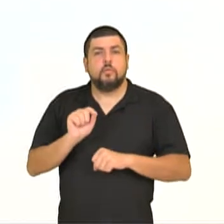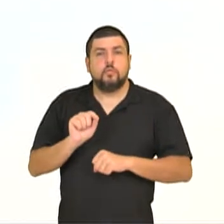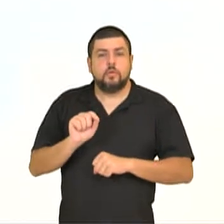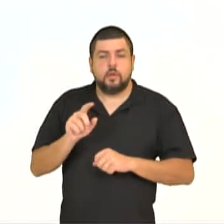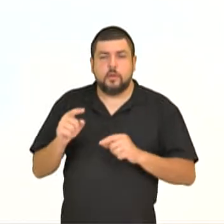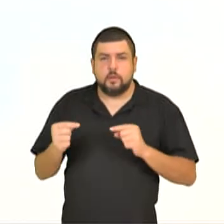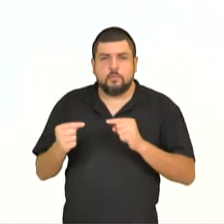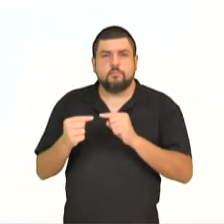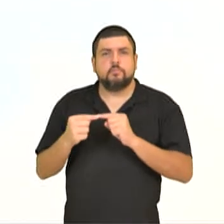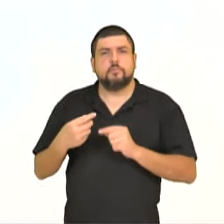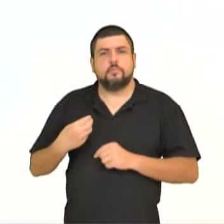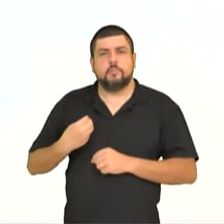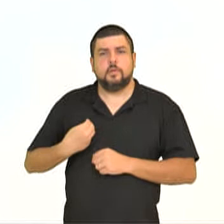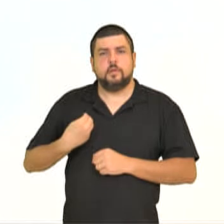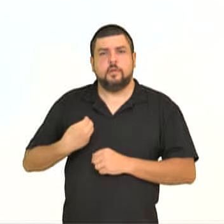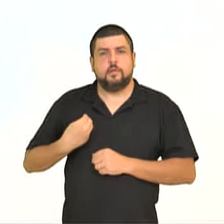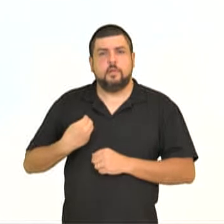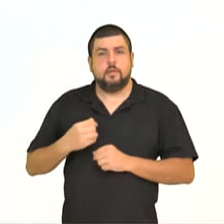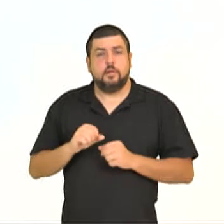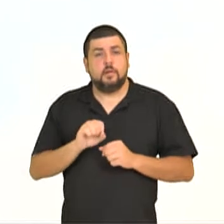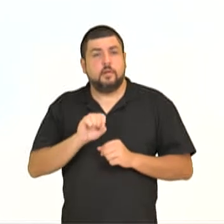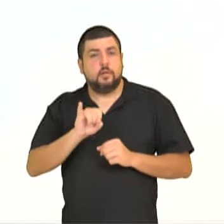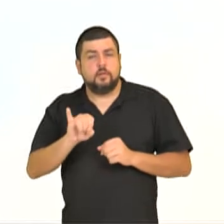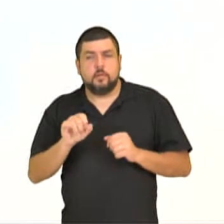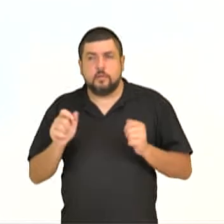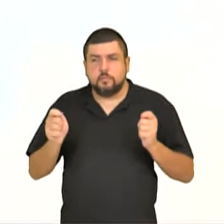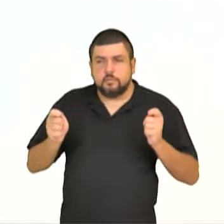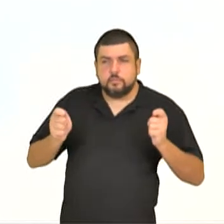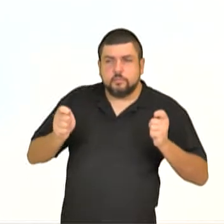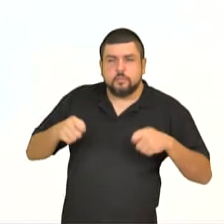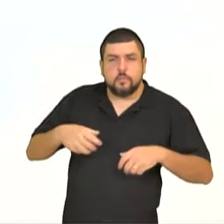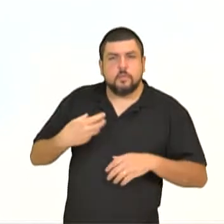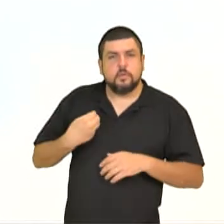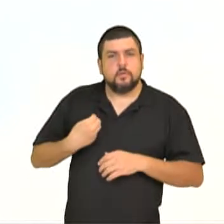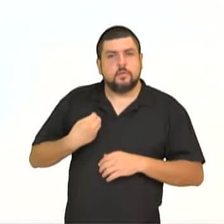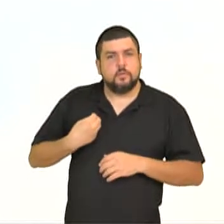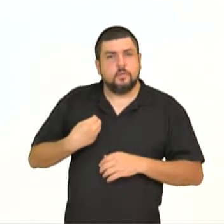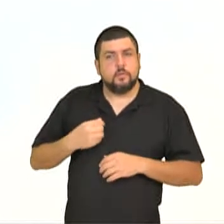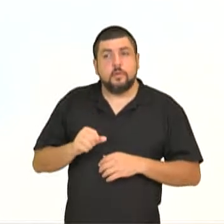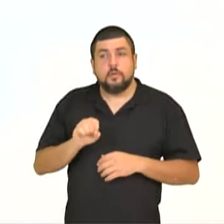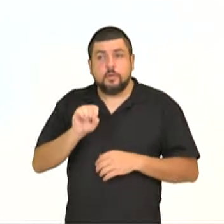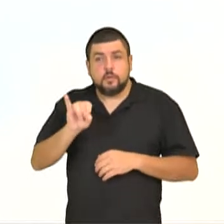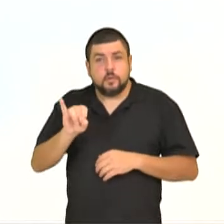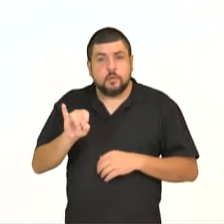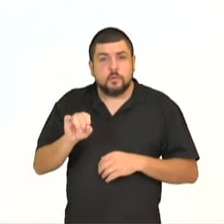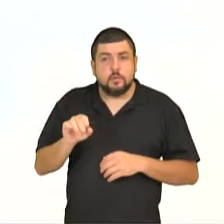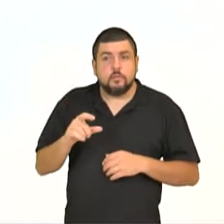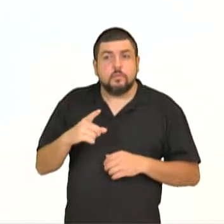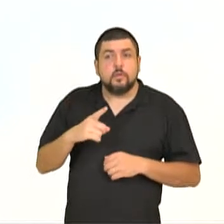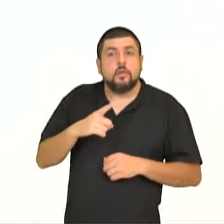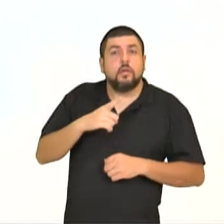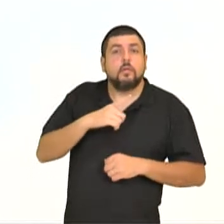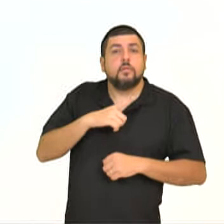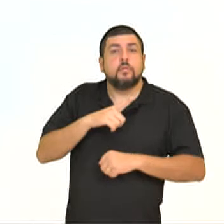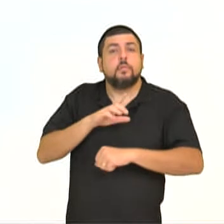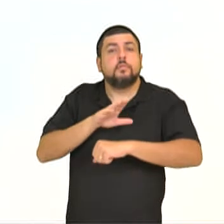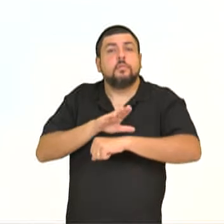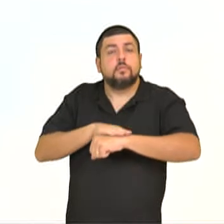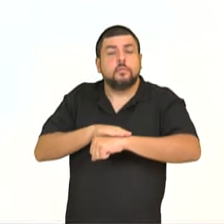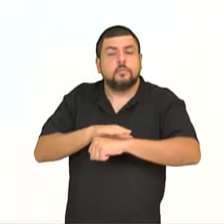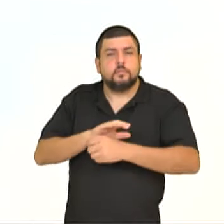eu pudesse viver, se eu tivesse tempo, certo?